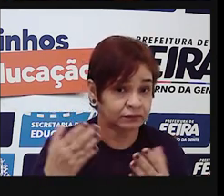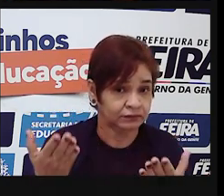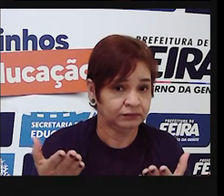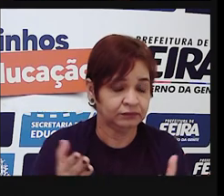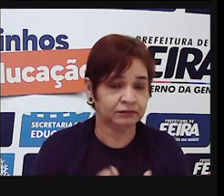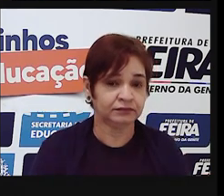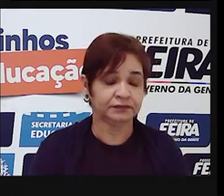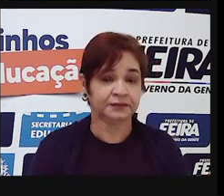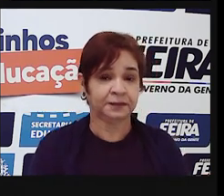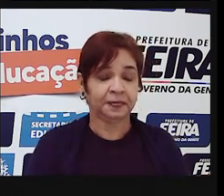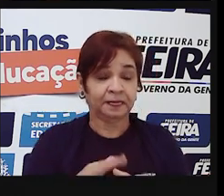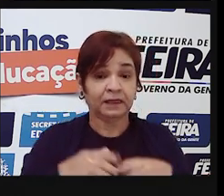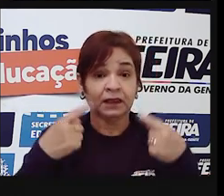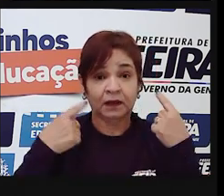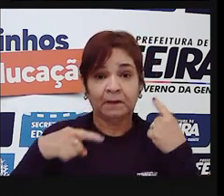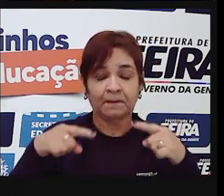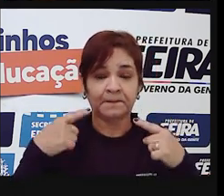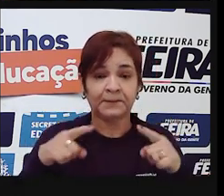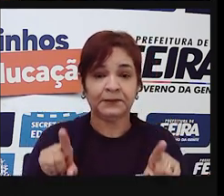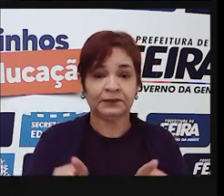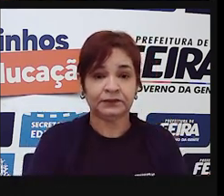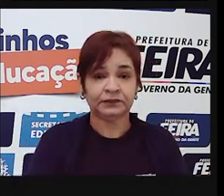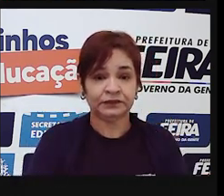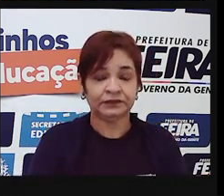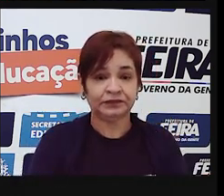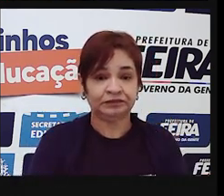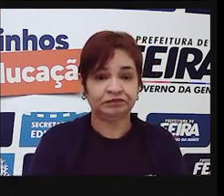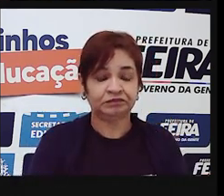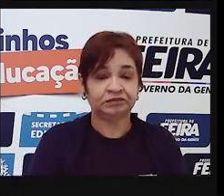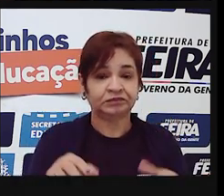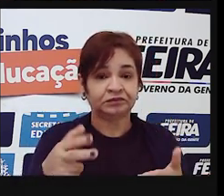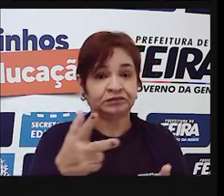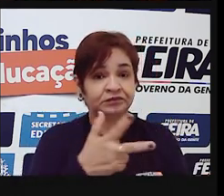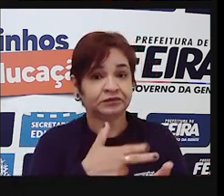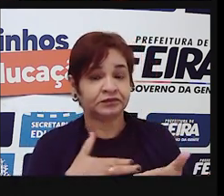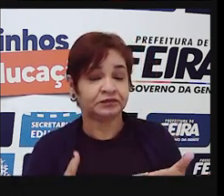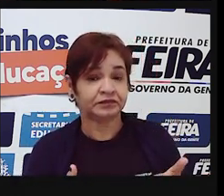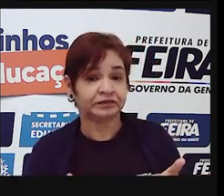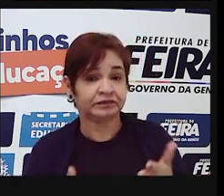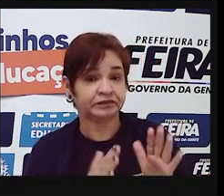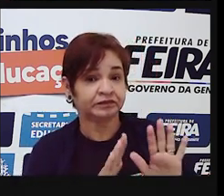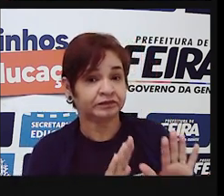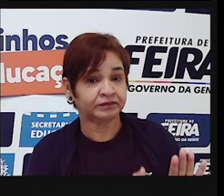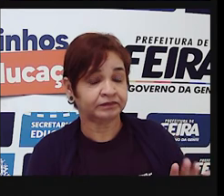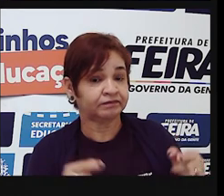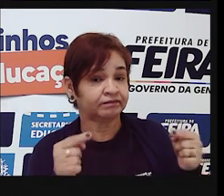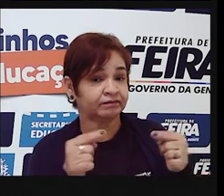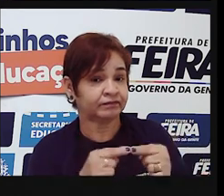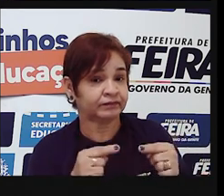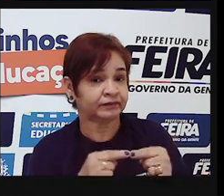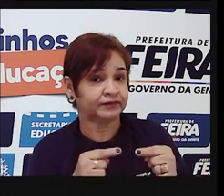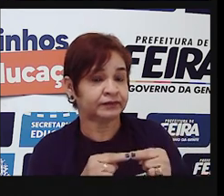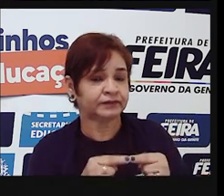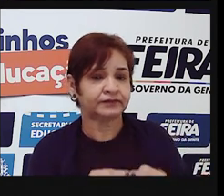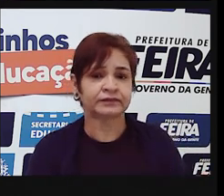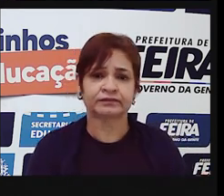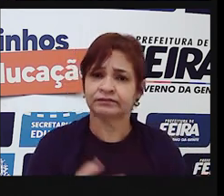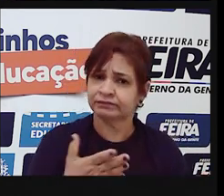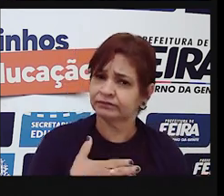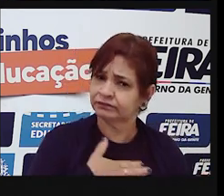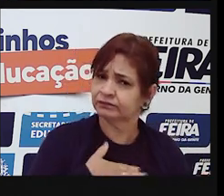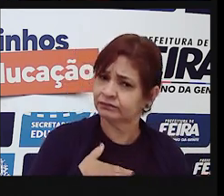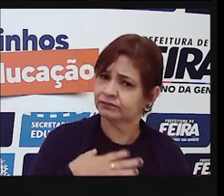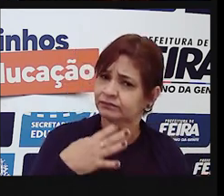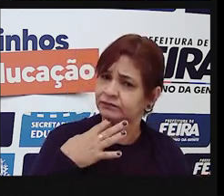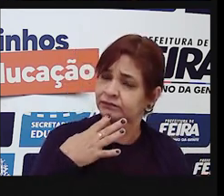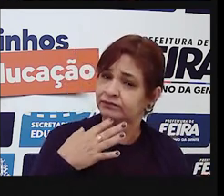sempre pode ser considerada como uma forma de arte, mesmo que não seja feita com esse objetivo. E aí, gostaram de conhecer mais sobre a